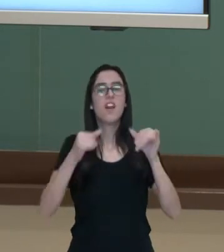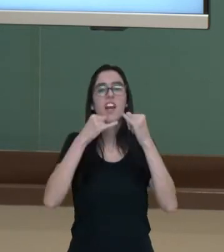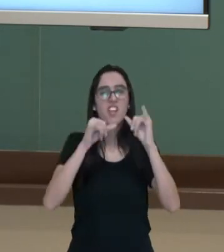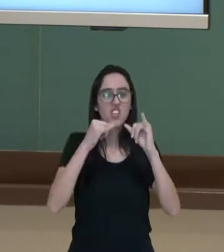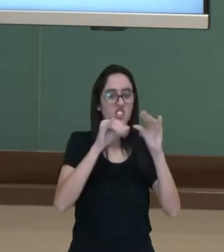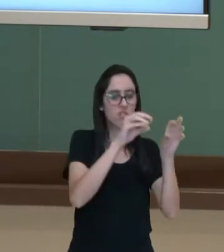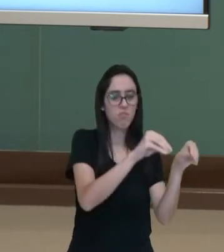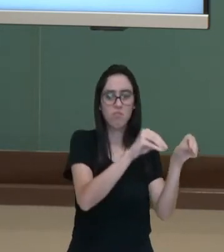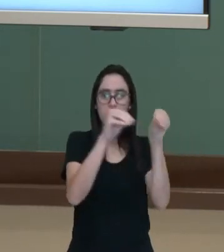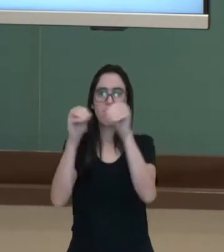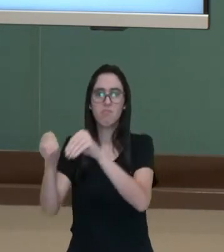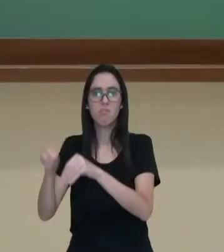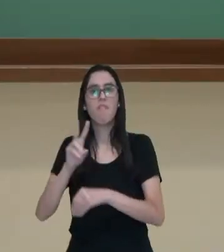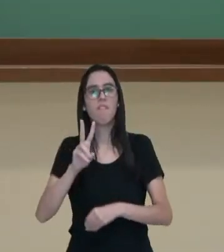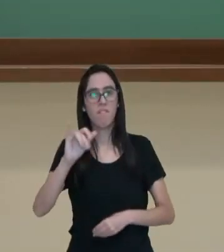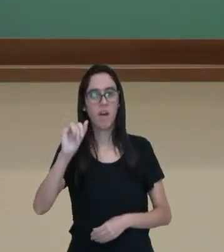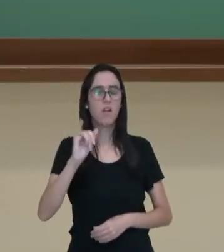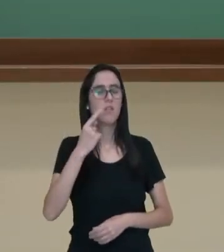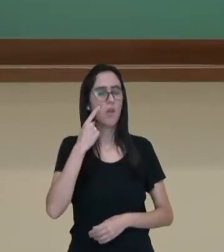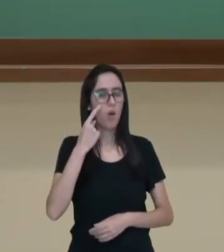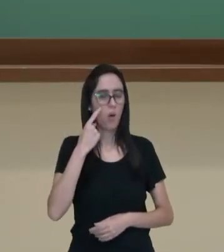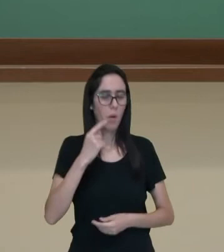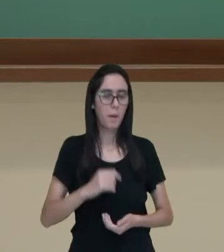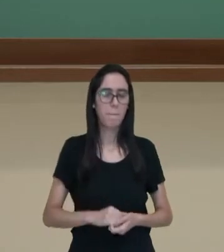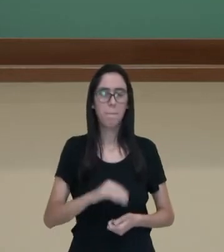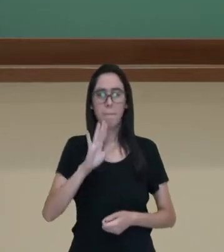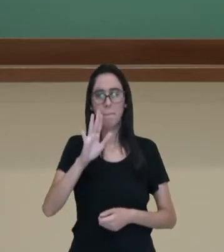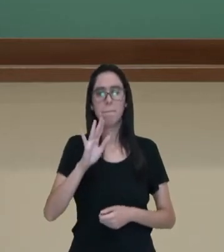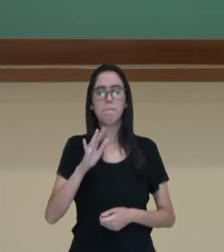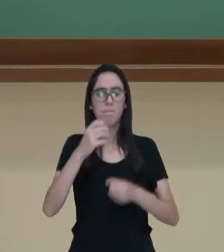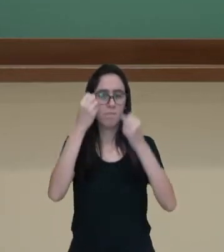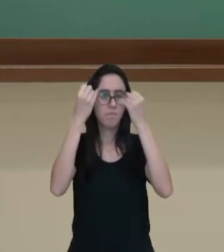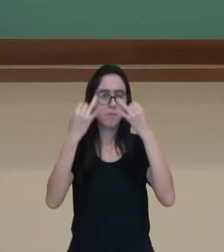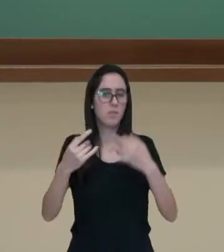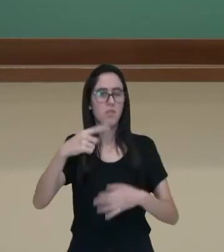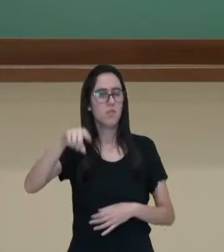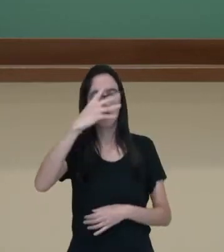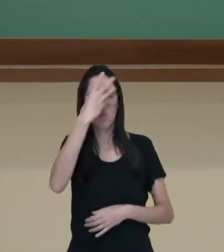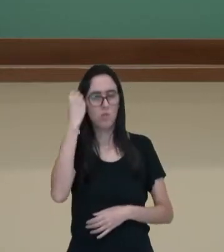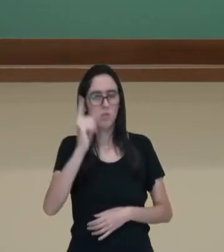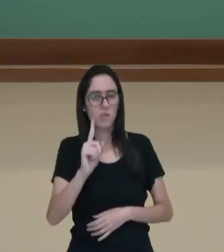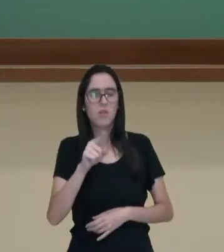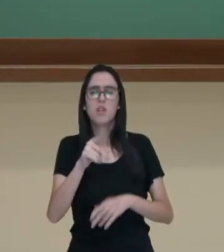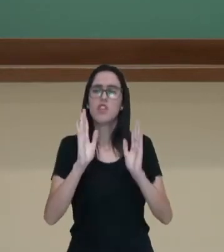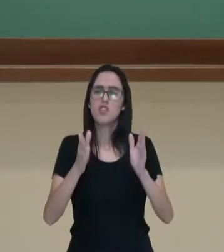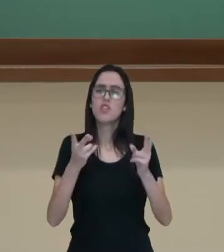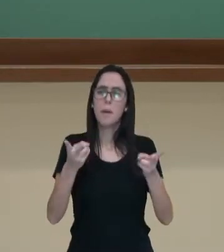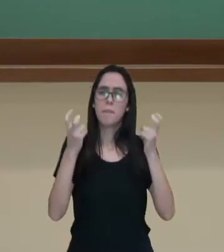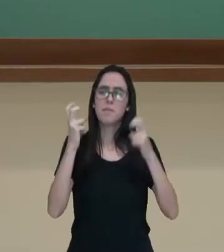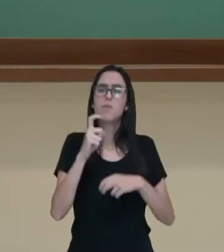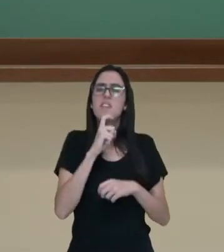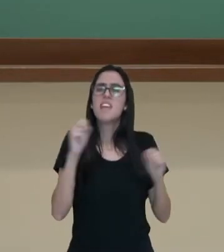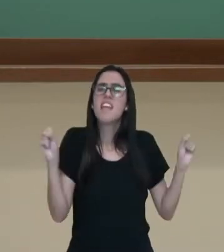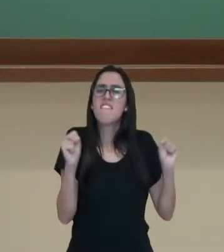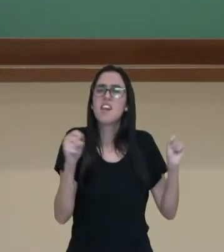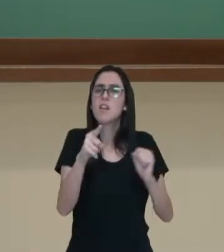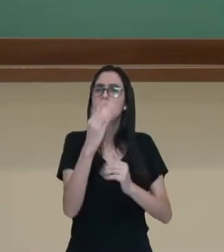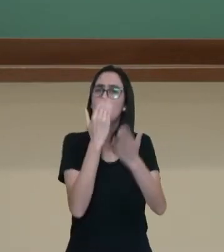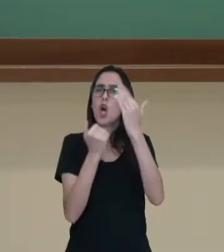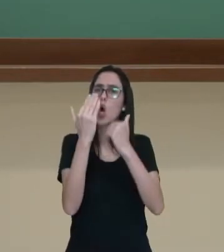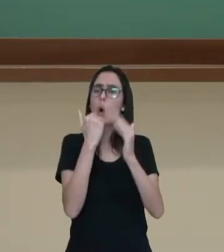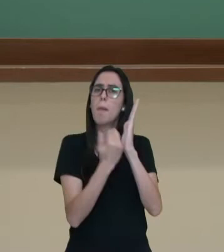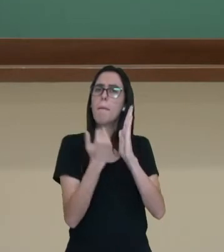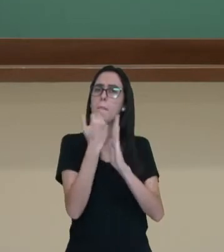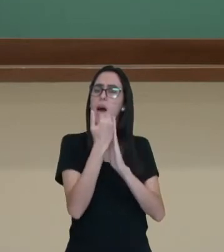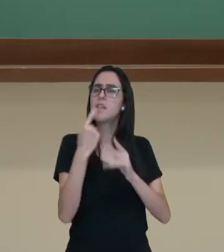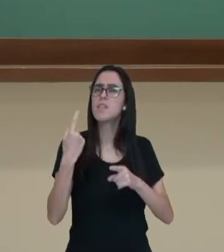outro. Ó, quer ver algo que você nunca mais vai esquecer? Você já reparou que no inverno você come mais? Por